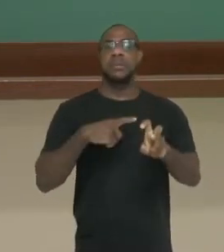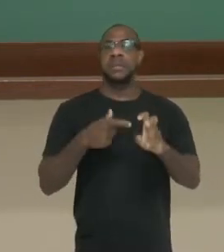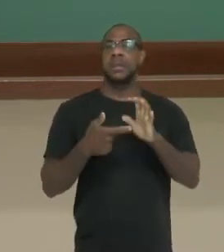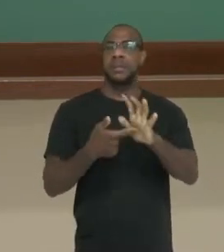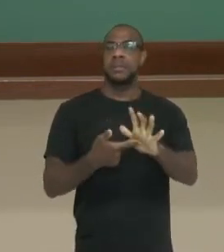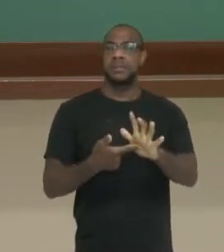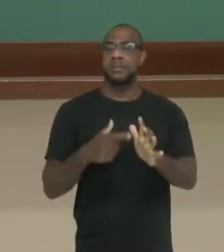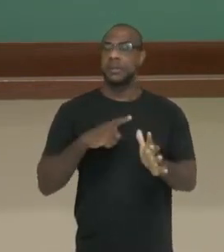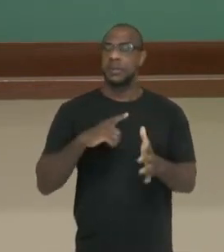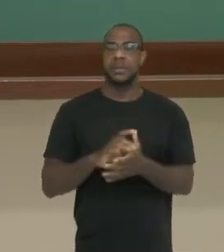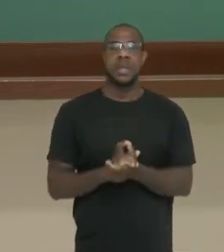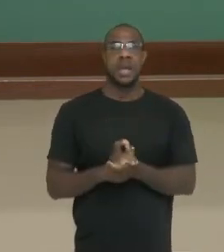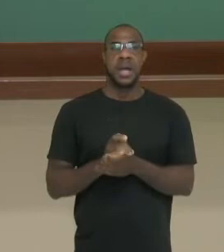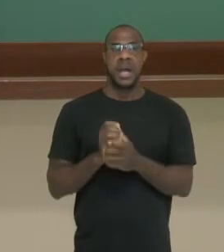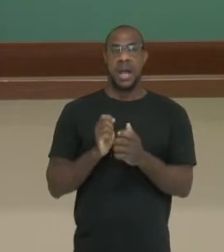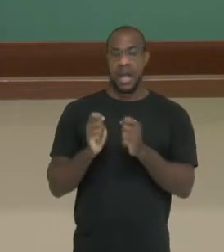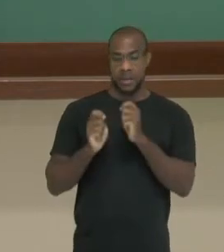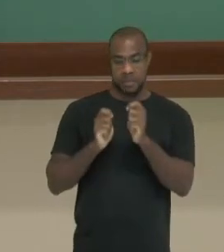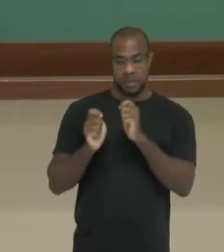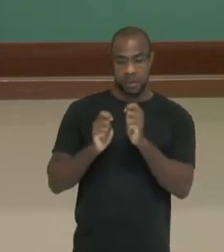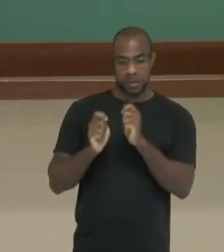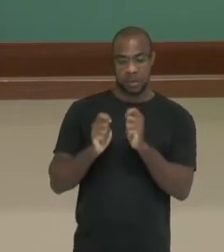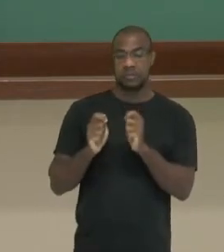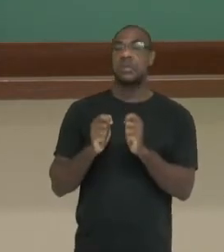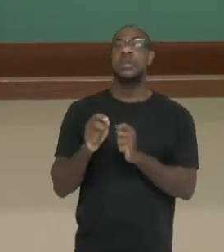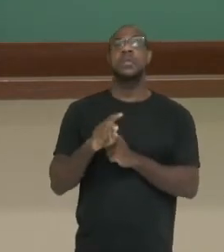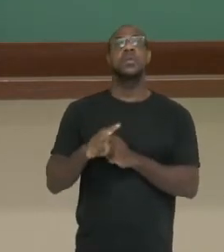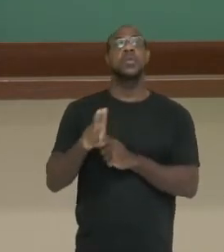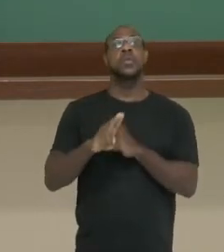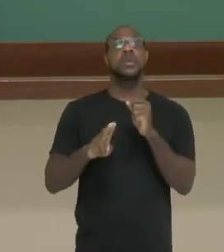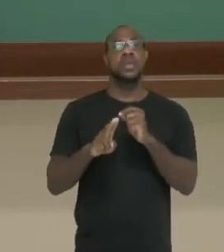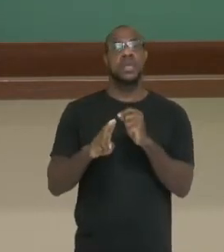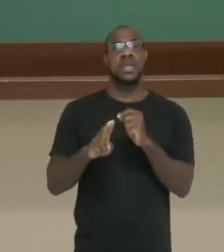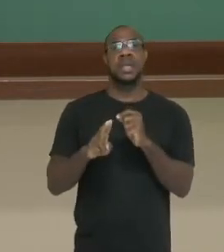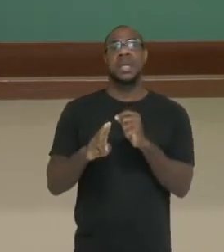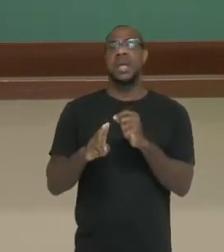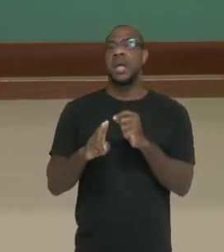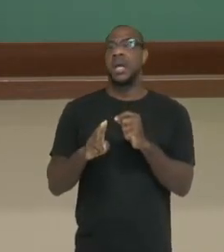a reportagem, ela além de utilizar um volume maior num